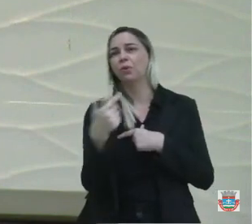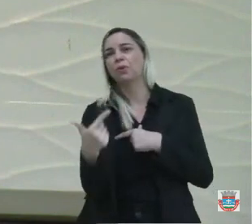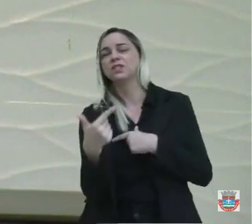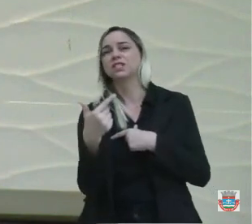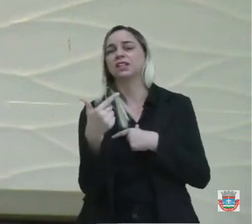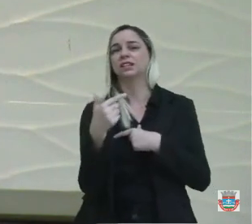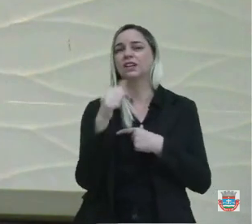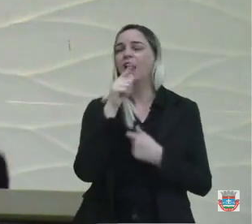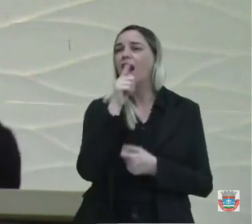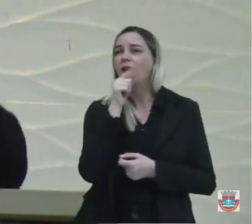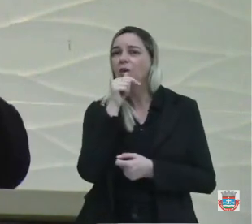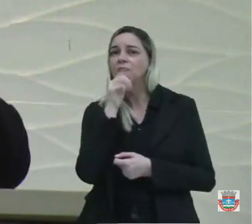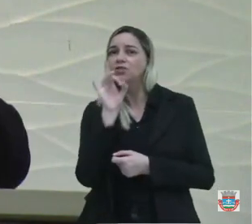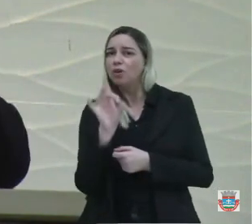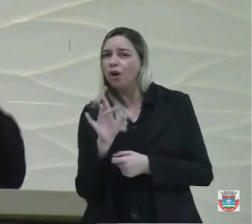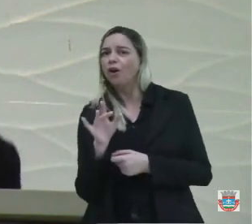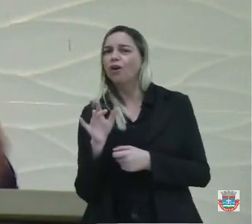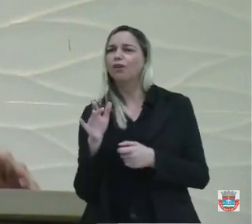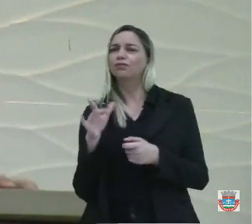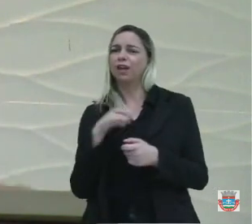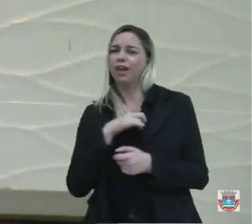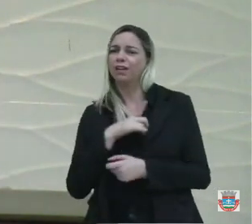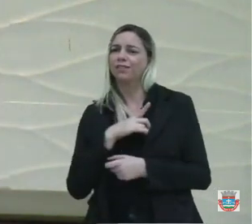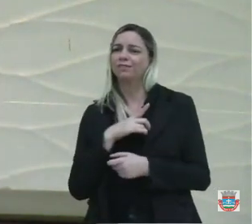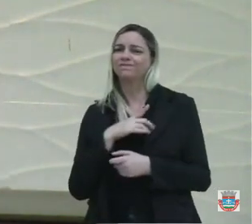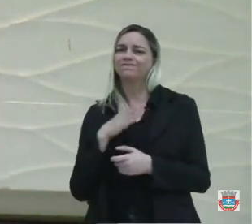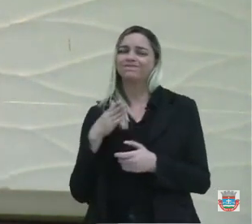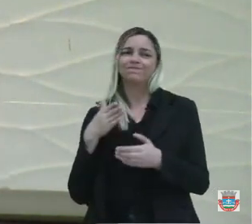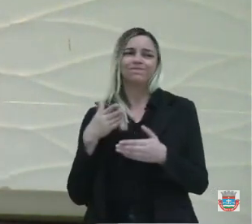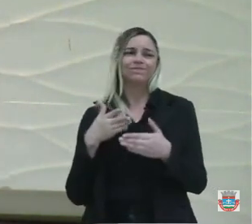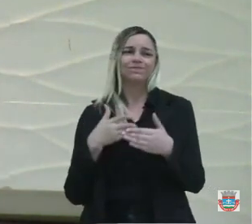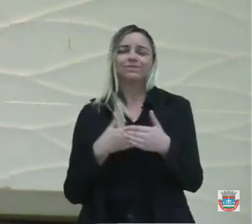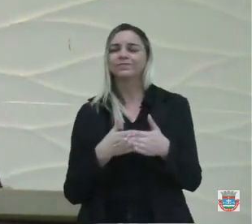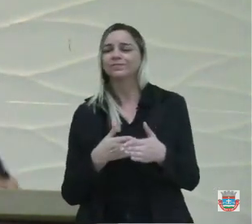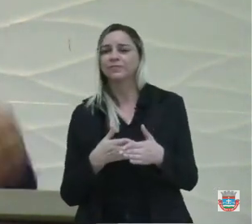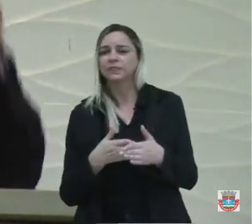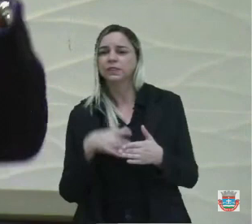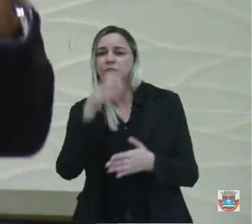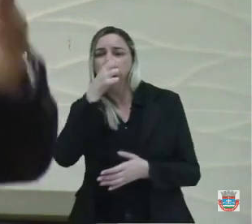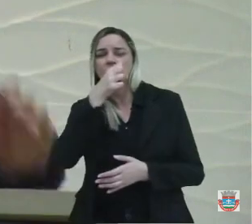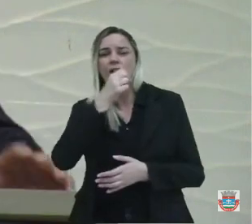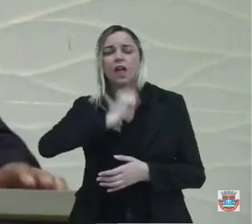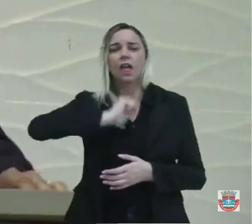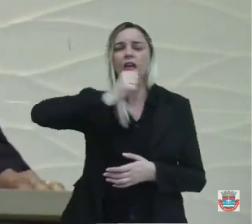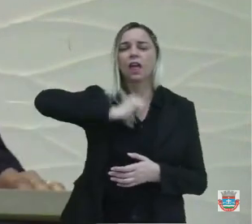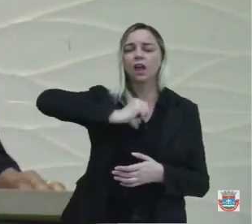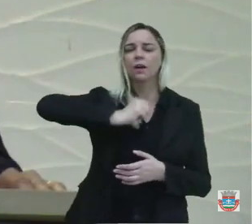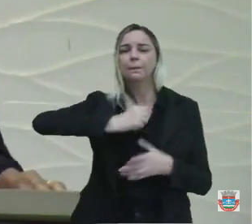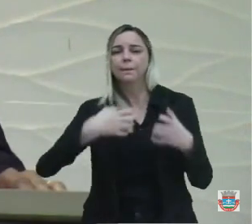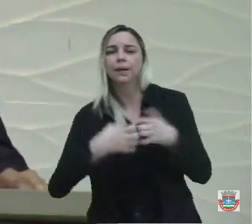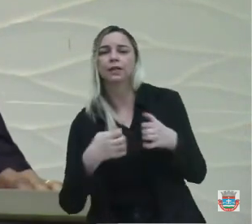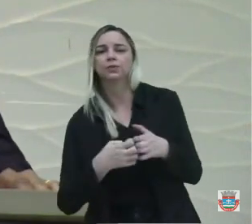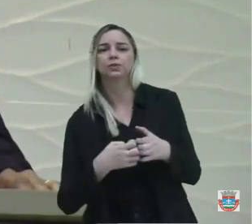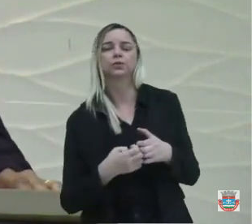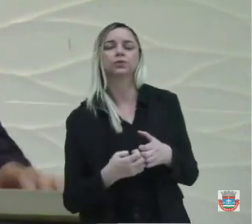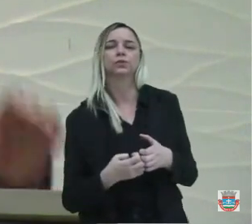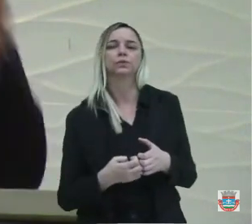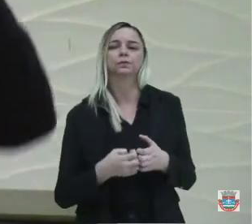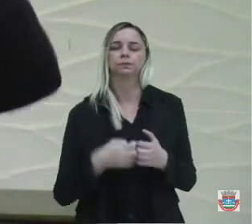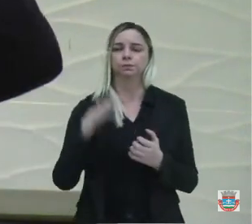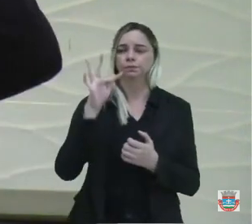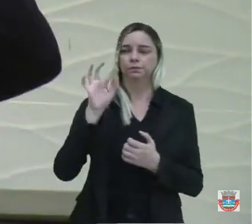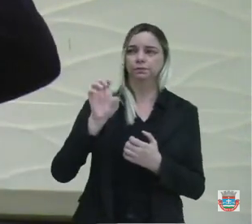chega até ali perto de Nailton da Sorveteria, na rua de Felipe do Queijo.